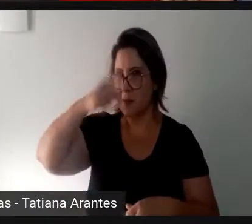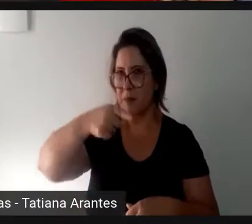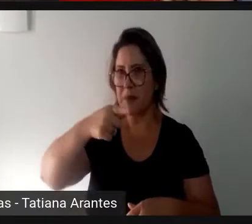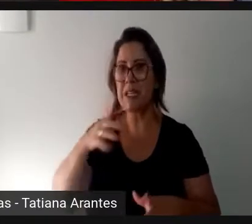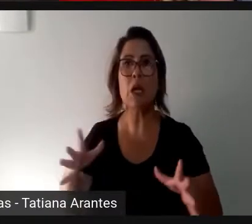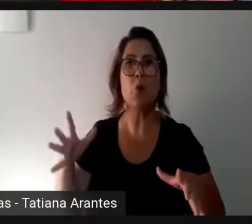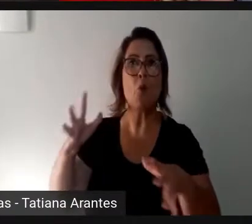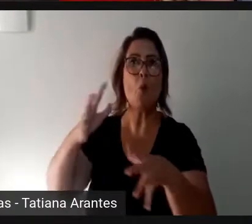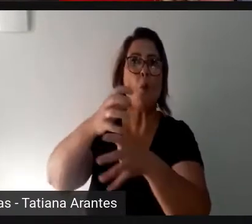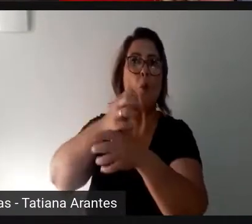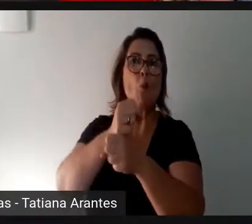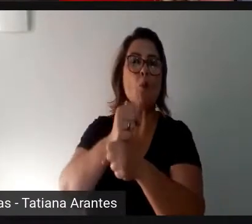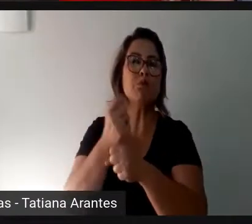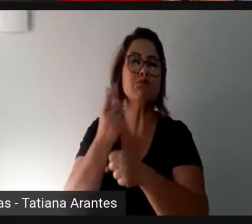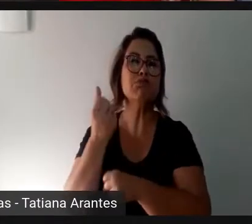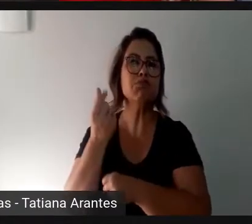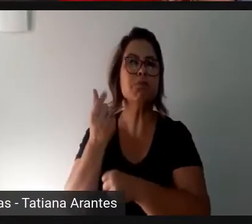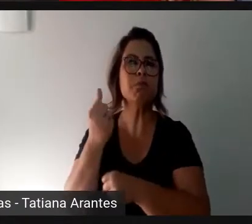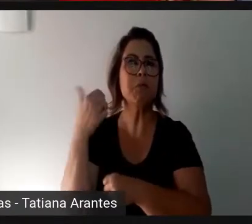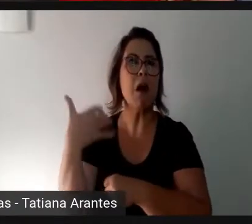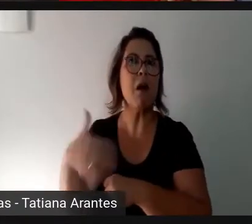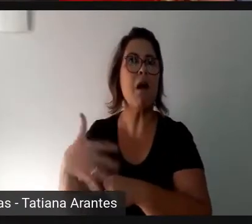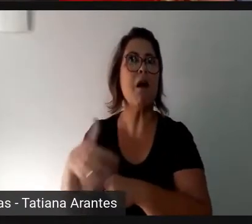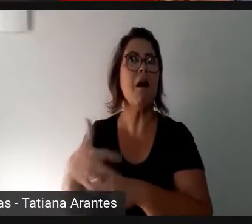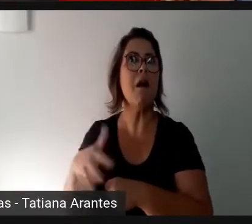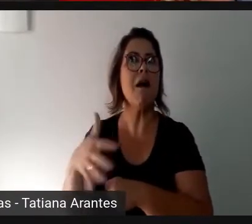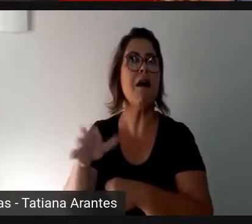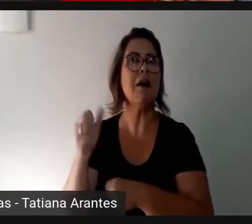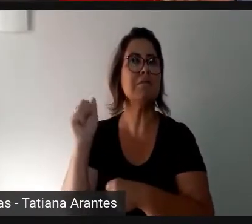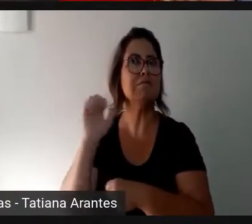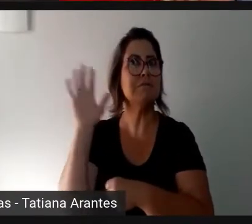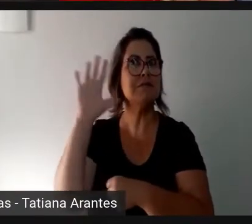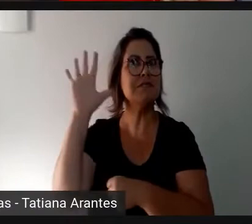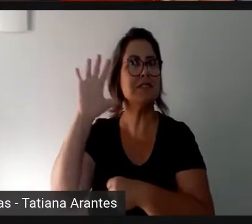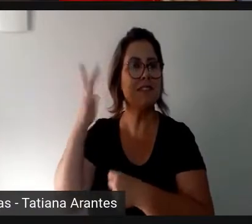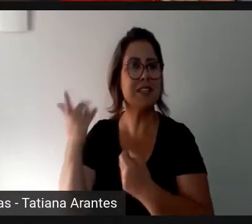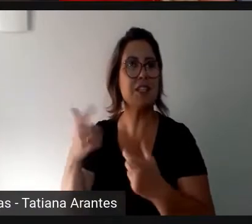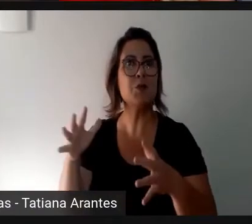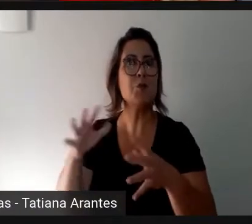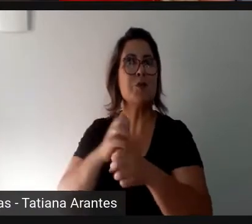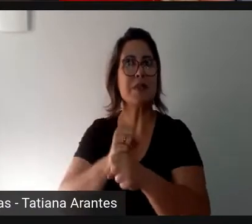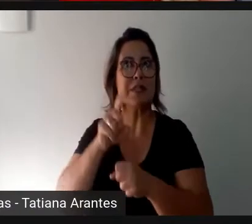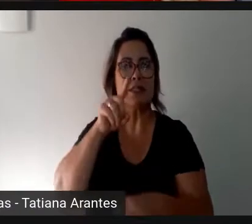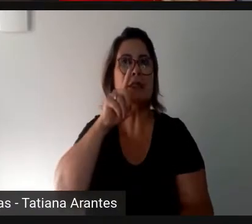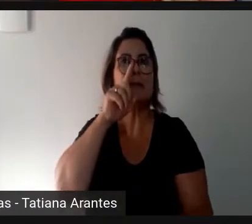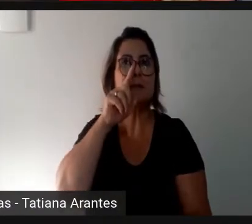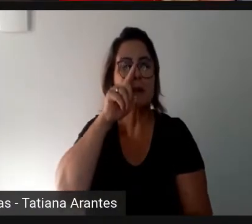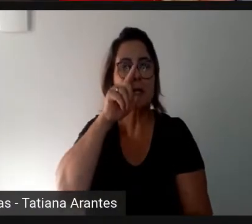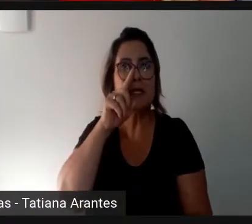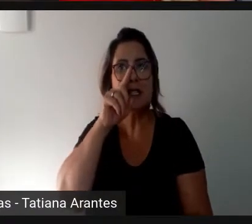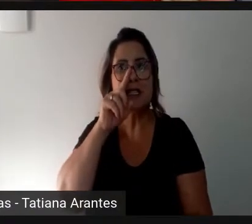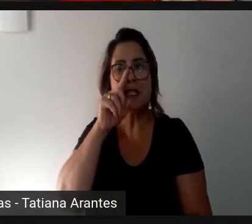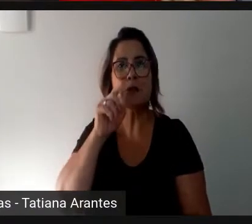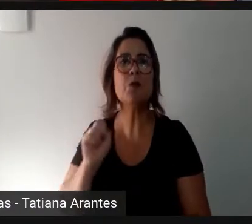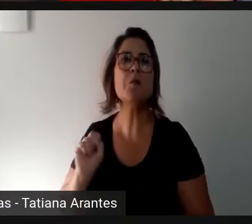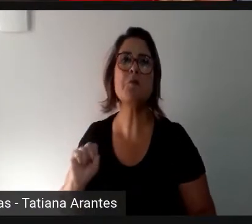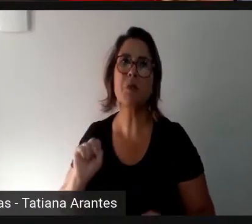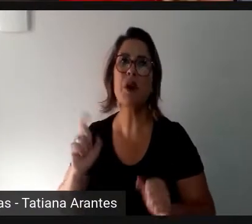alta. Isso é gestão de risco. Mas a gente também tem que ver o risco de eu não entregar o que eu quero